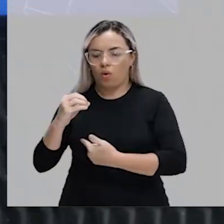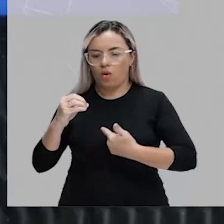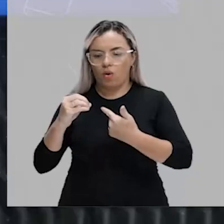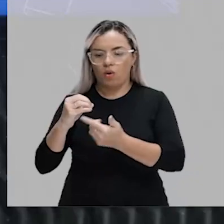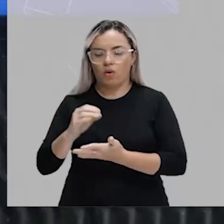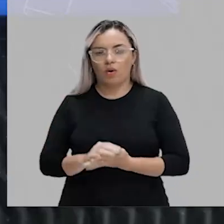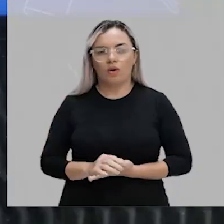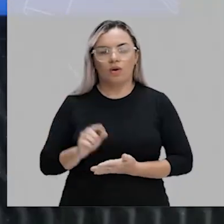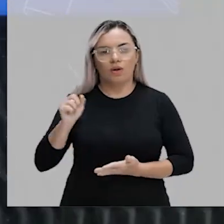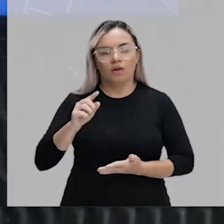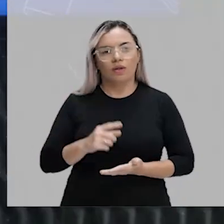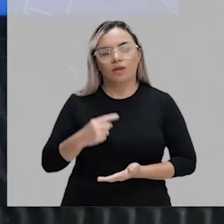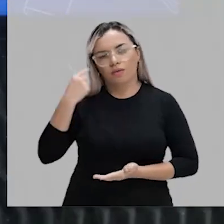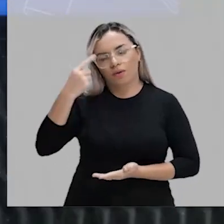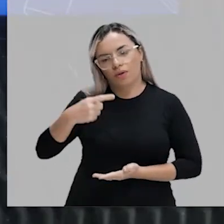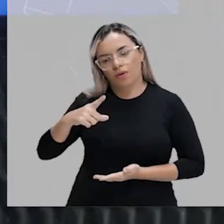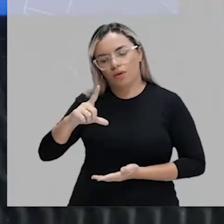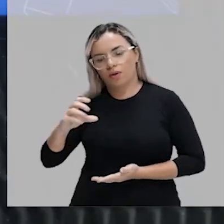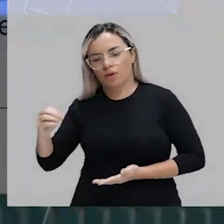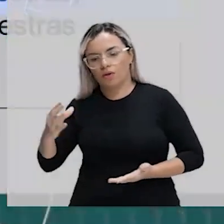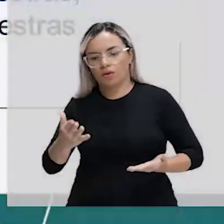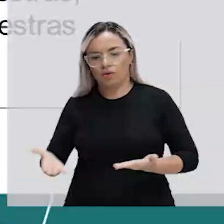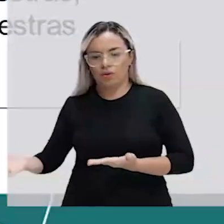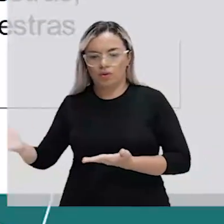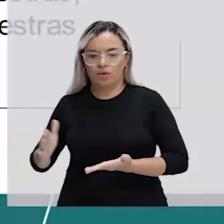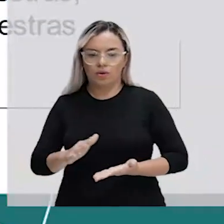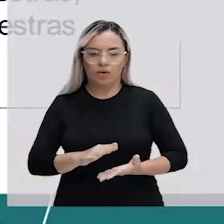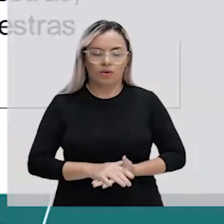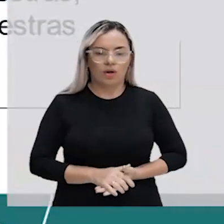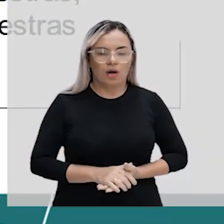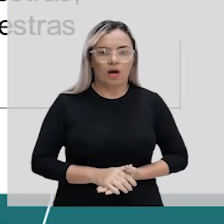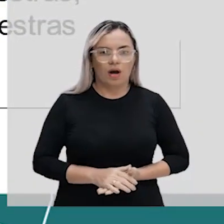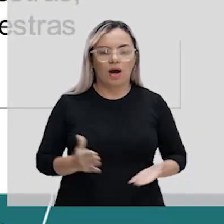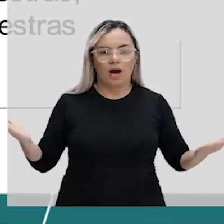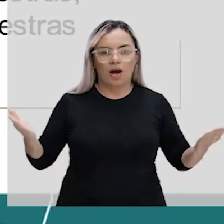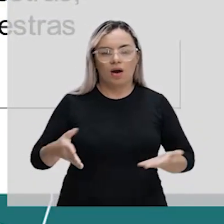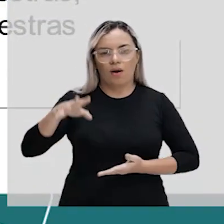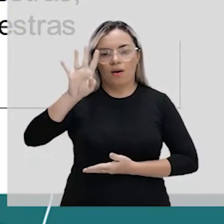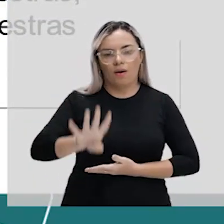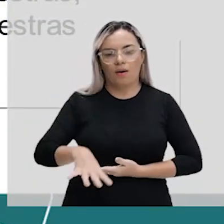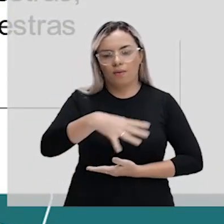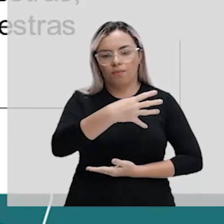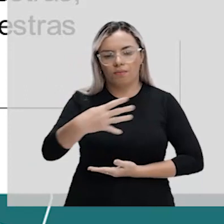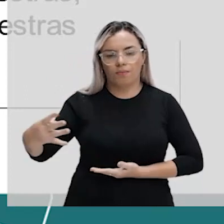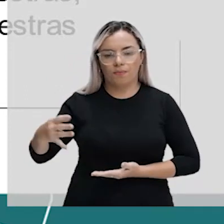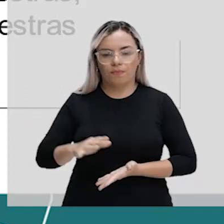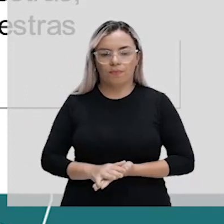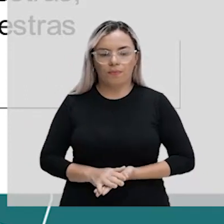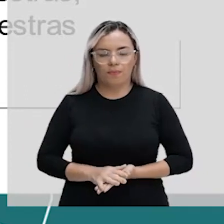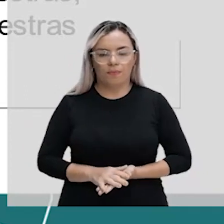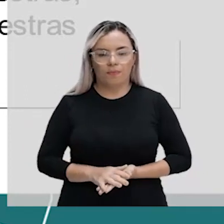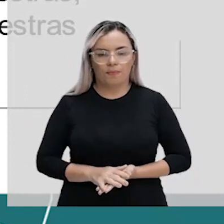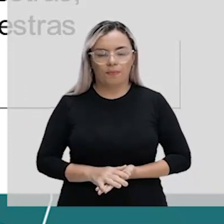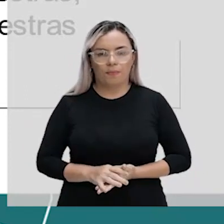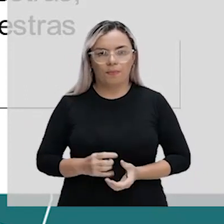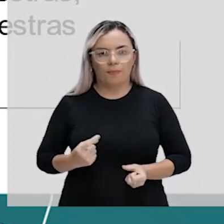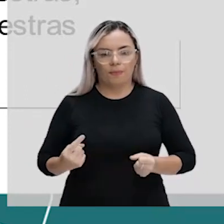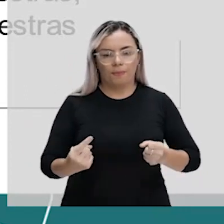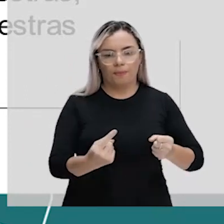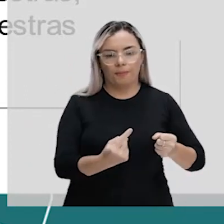tá? Vamos lá. Aqui, vamos para essa tabelinha bem aqui. Singular,